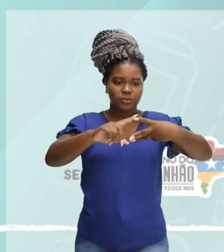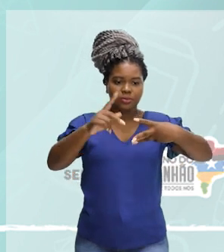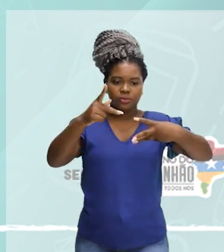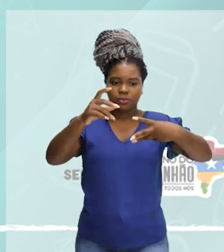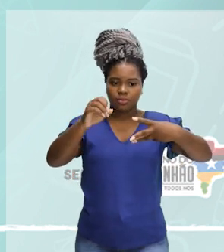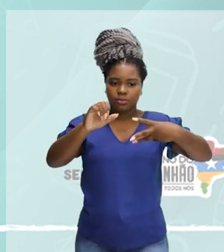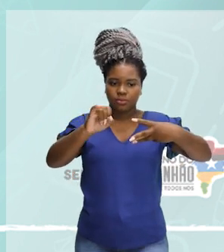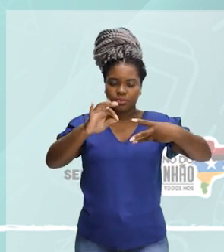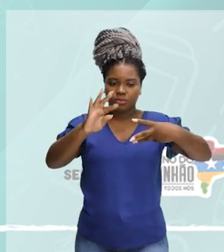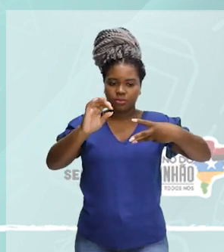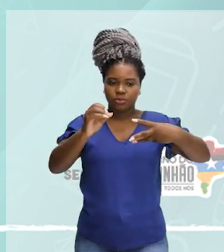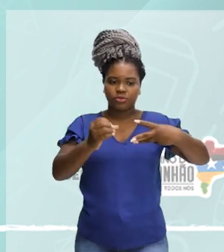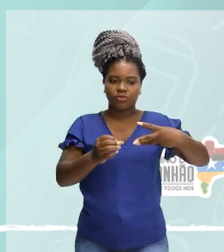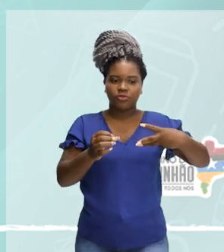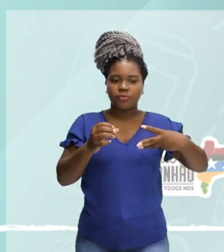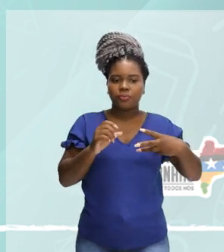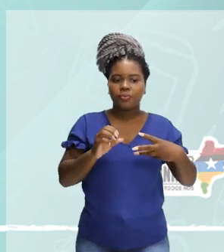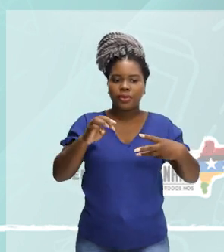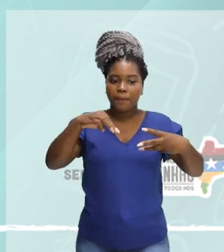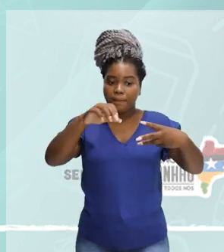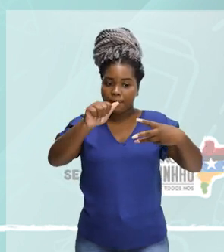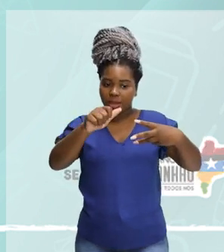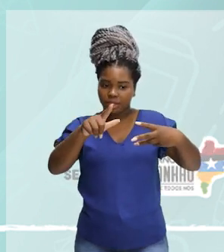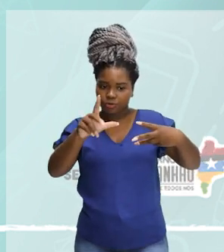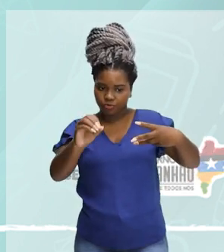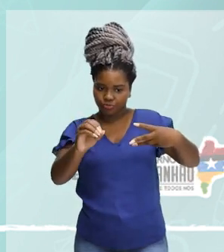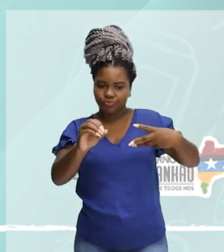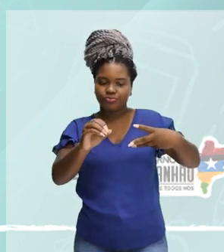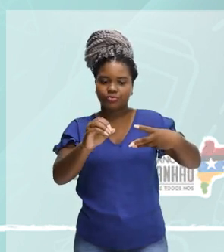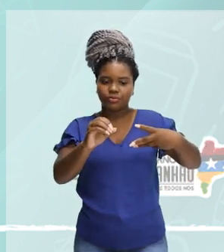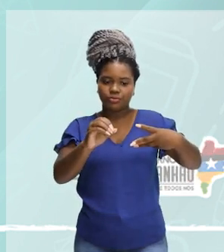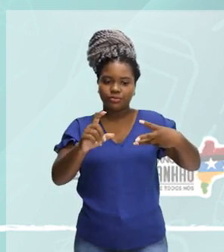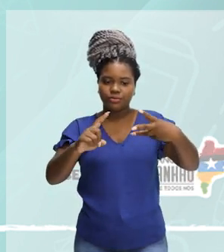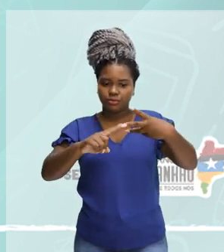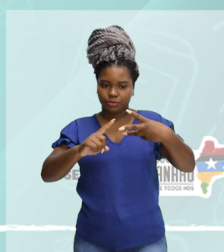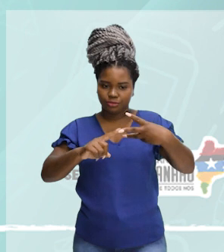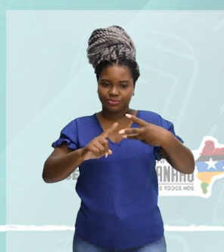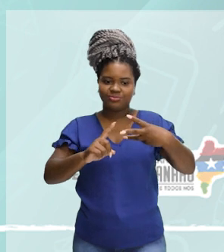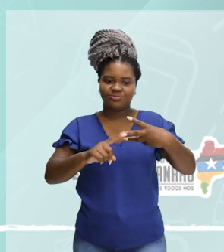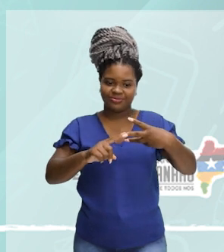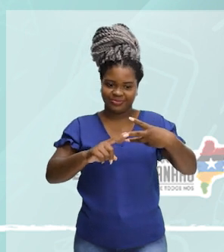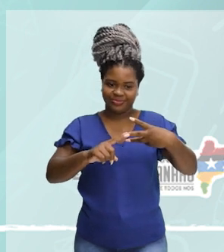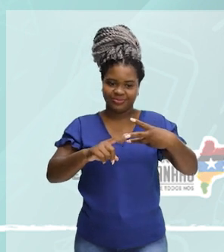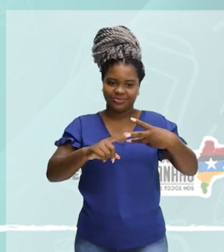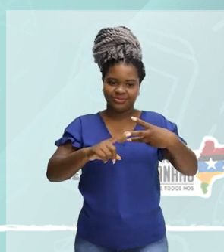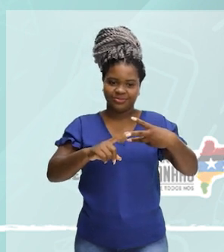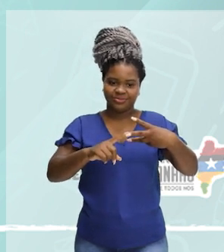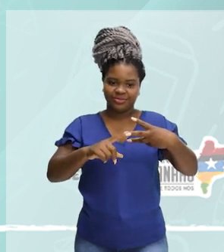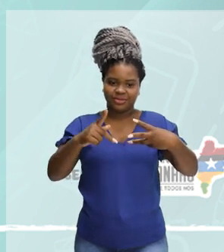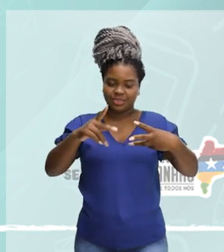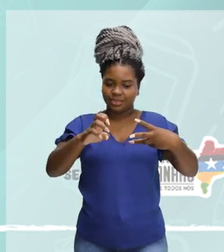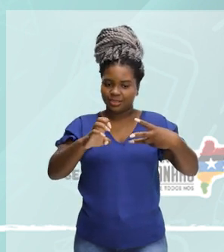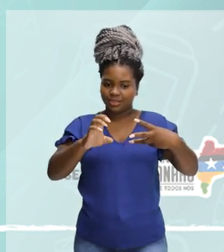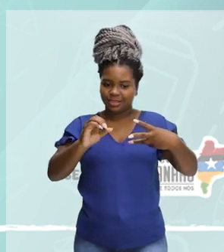malo, mal. Positivo, no grau positivo ele é malo. No grau comparativo, pior, pior. para